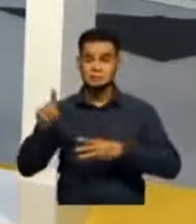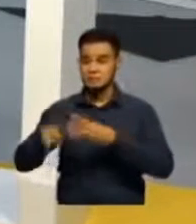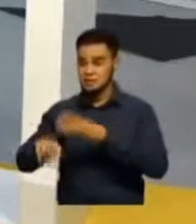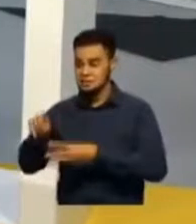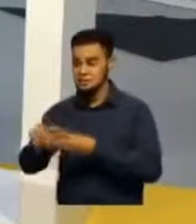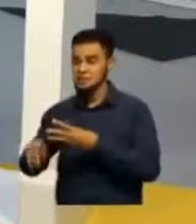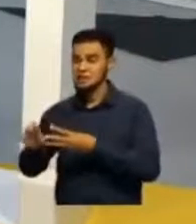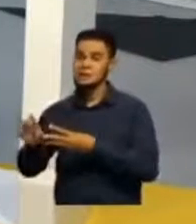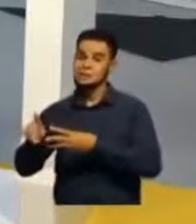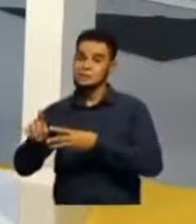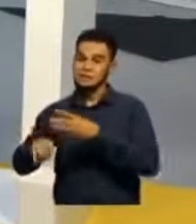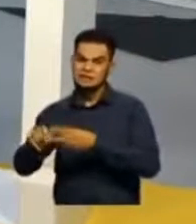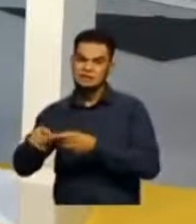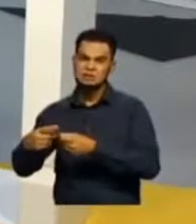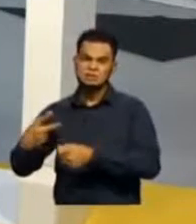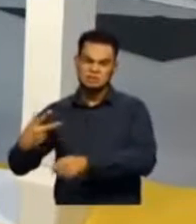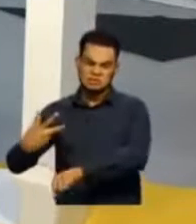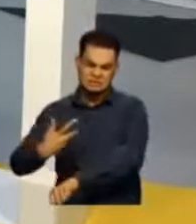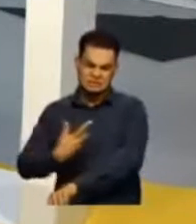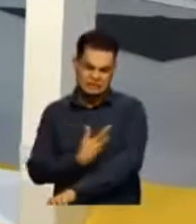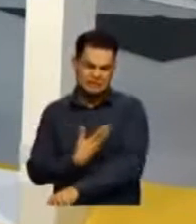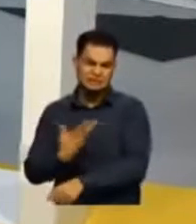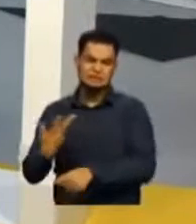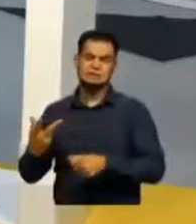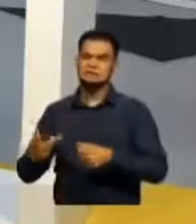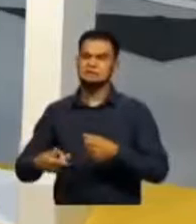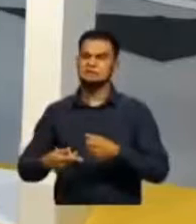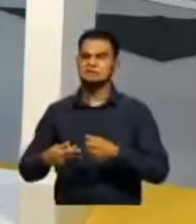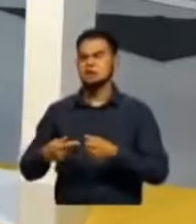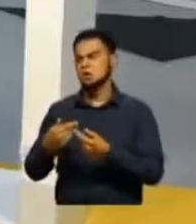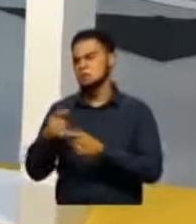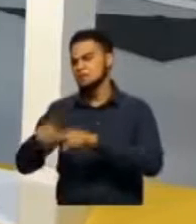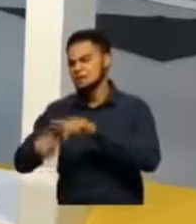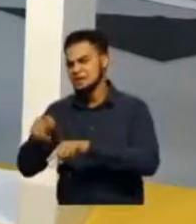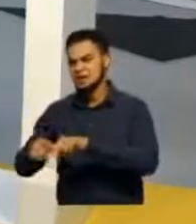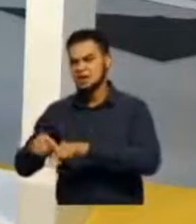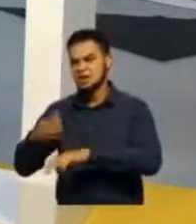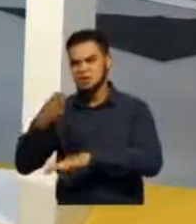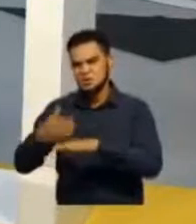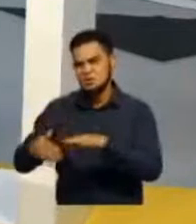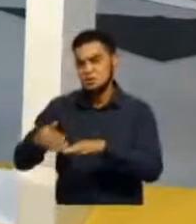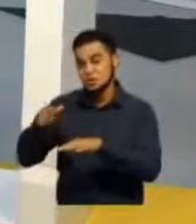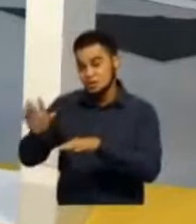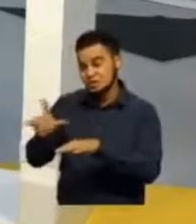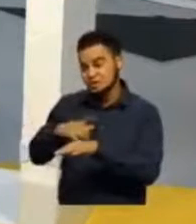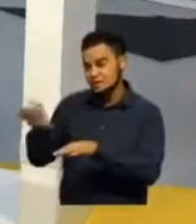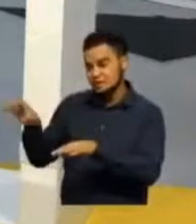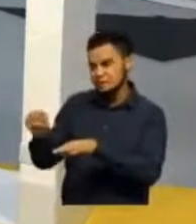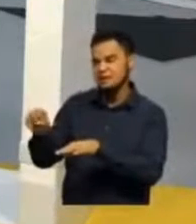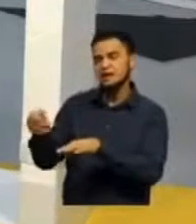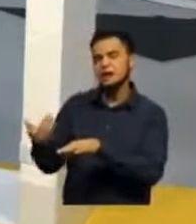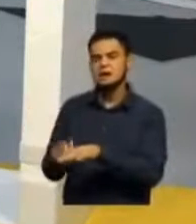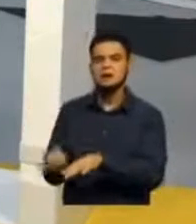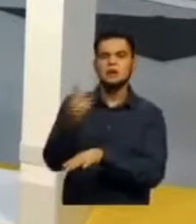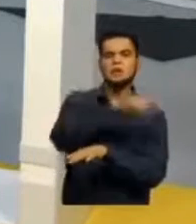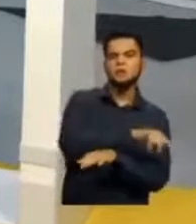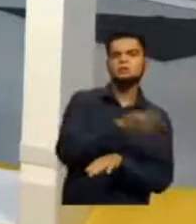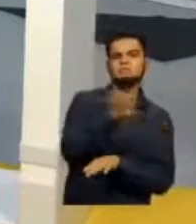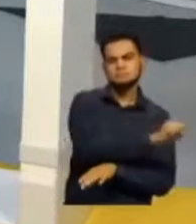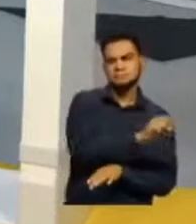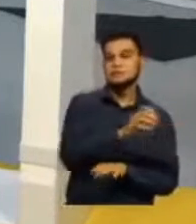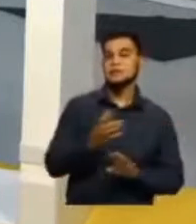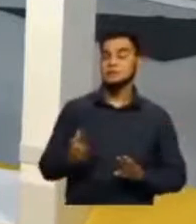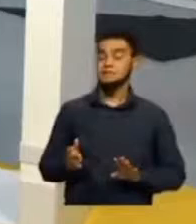contaminados, seringas e pérfuro cortantes, de pessoas contaminadas. Quando a pessoa ela contrai o